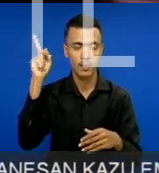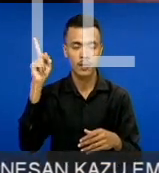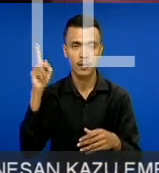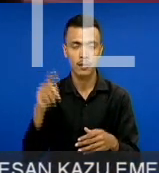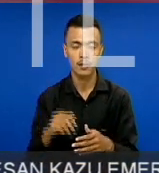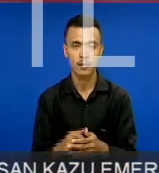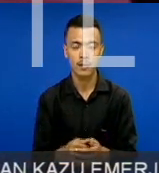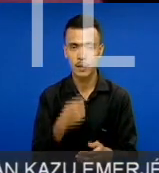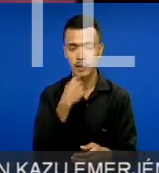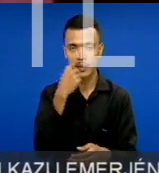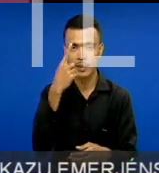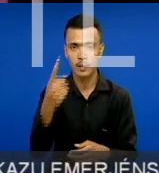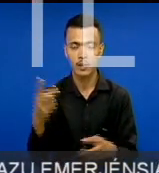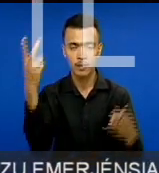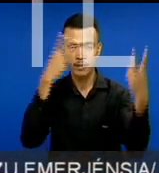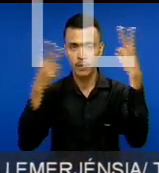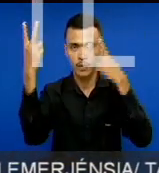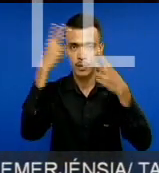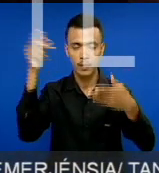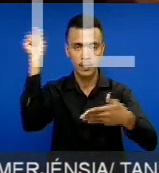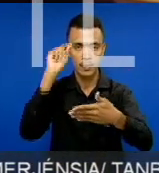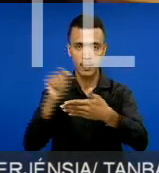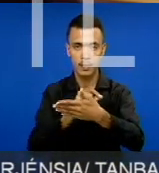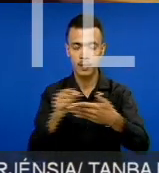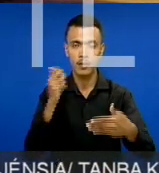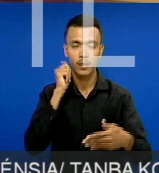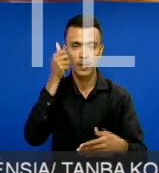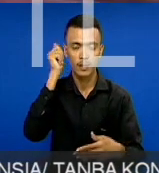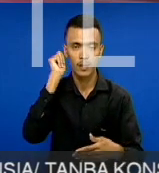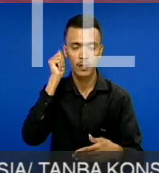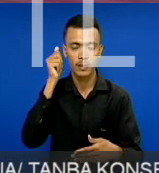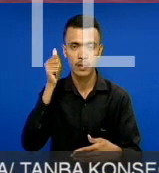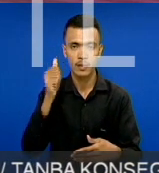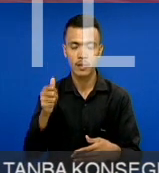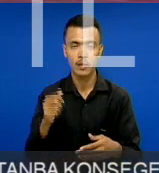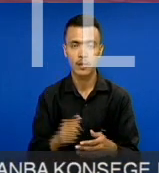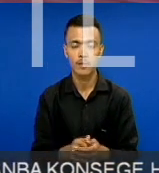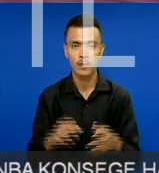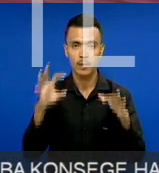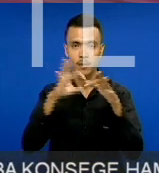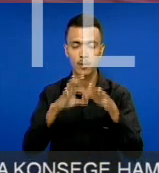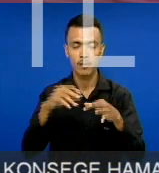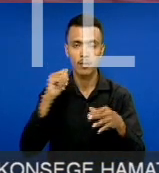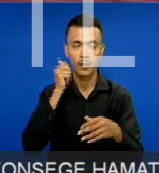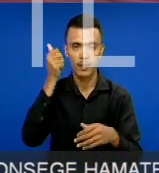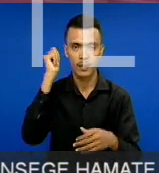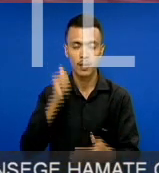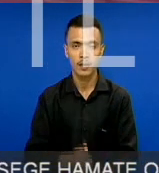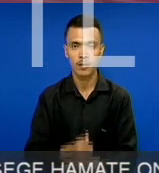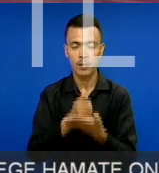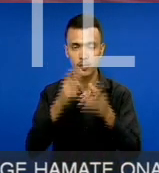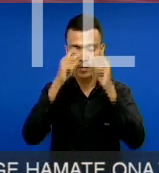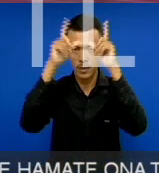dos Santos Freitas Ateten, ou visita secretário-geral ASEAN, reforça compromisso Estado, membro ASEAN, a teu apoio